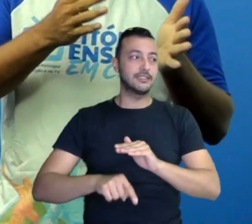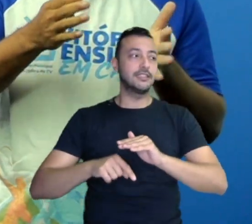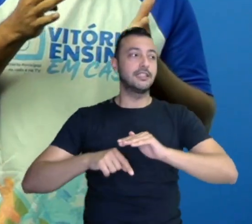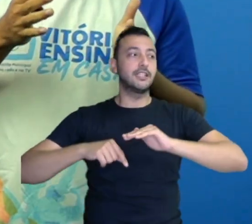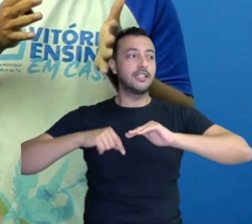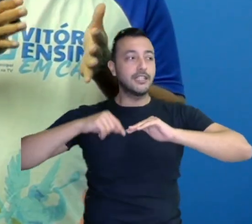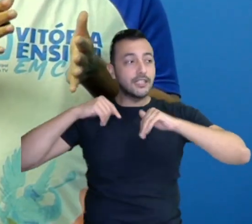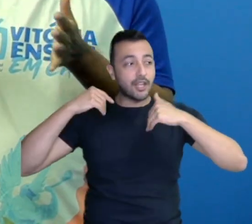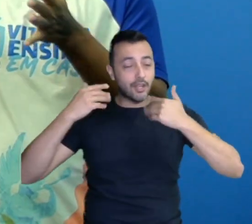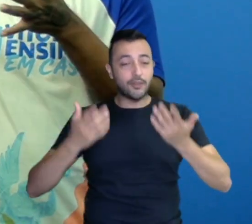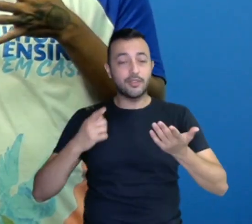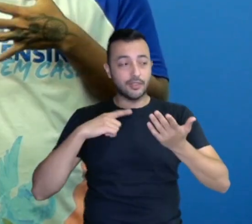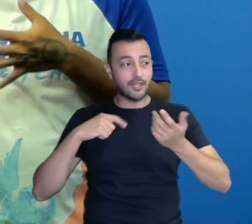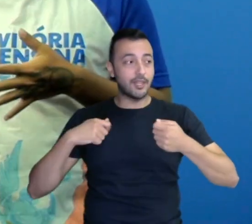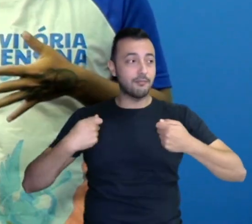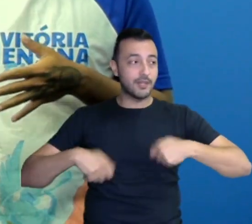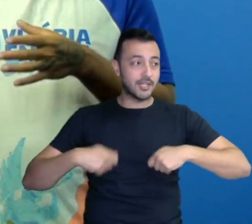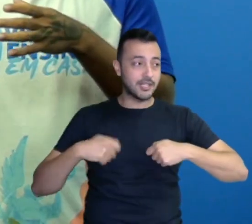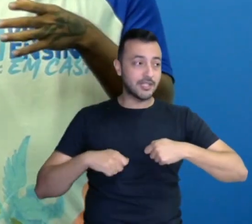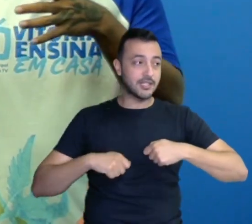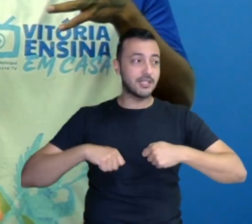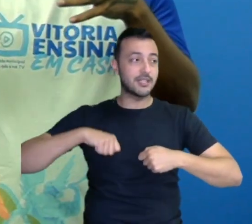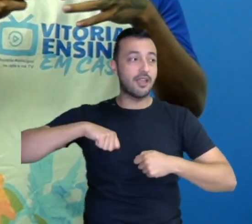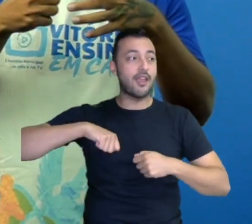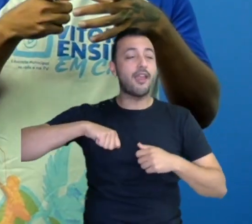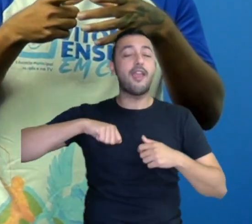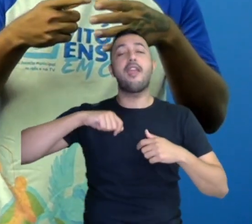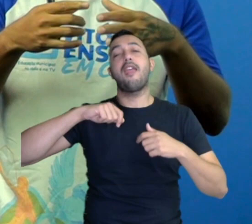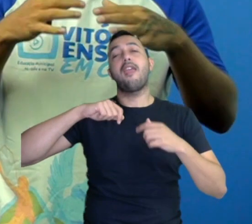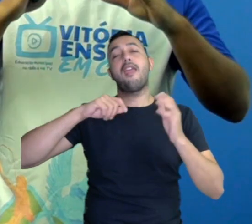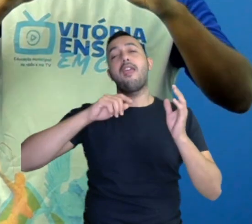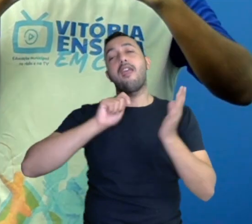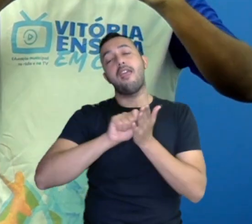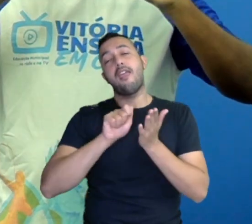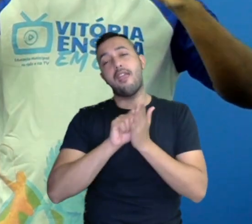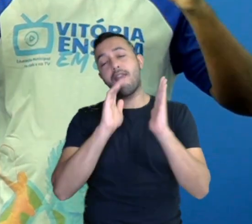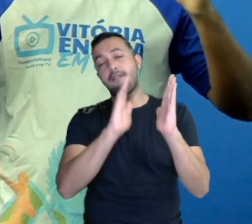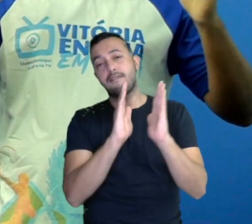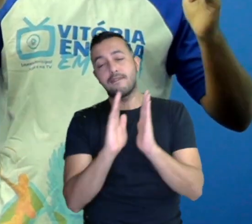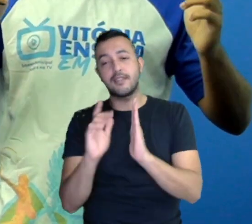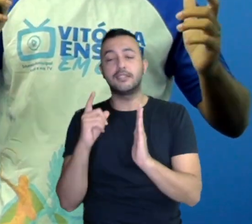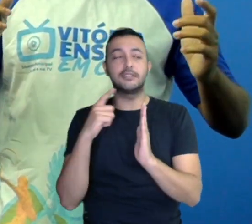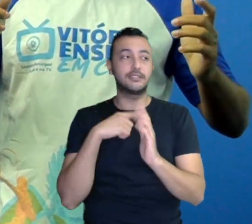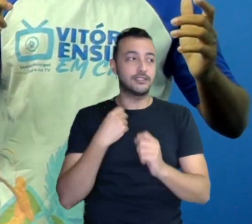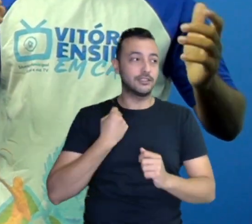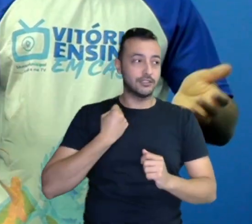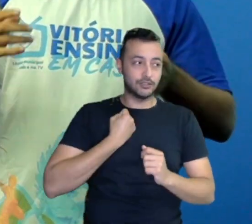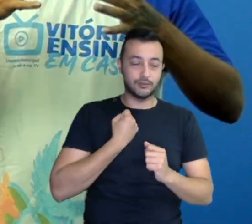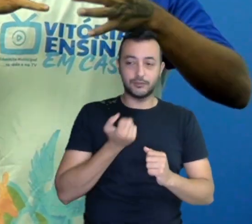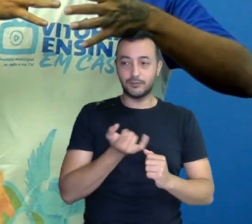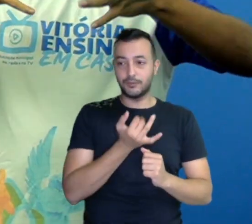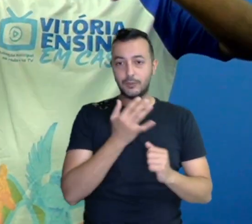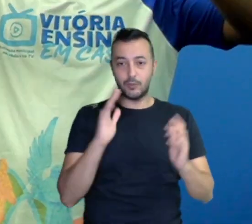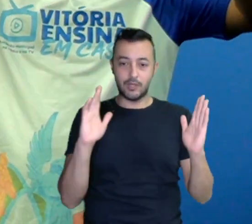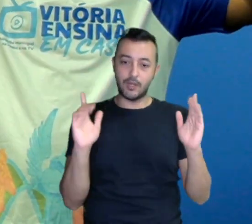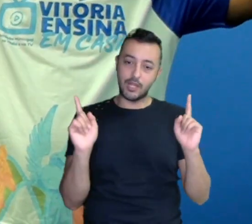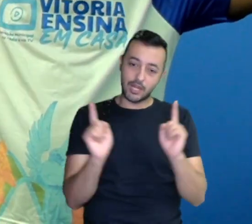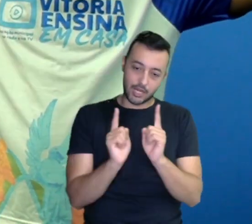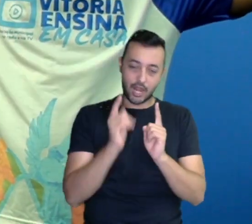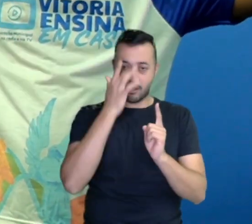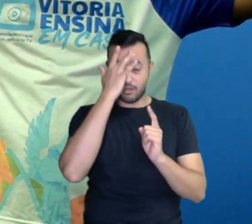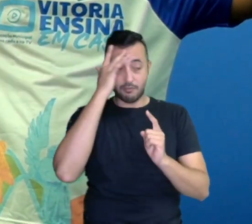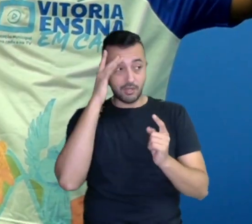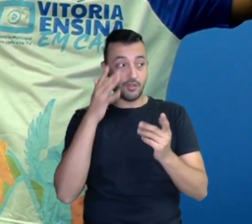tendo a necessidade de realizar registros. Não era mais aquele aldeamento que tinha um número reduzido de pessoas. A gente tinha